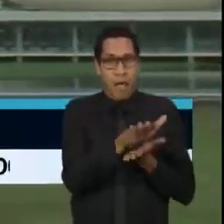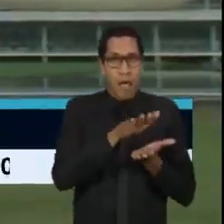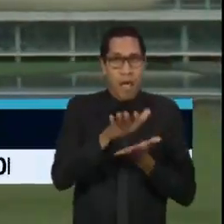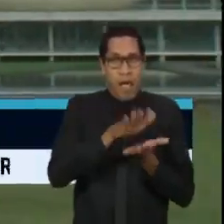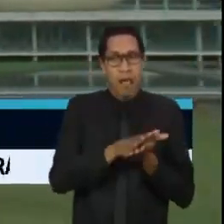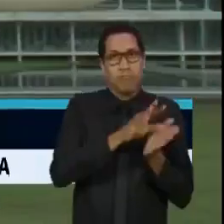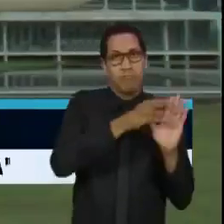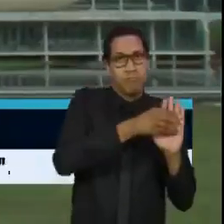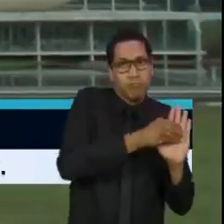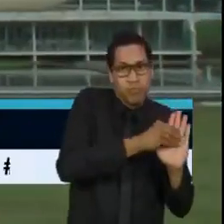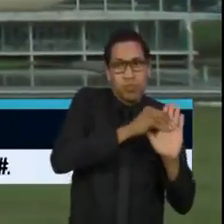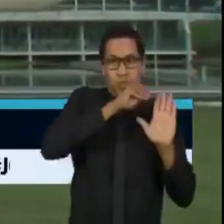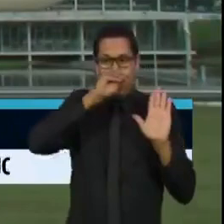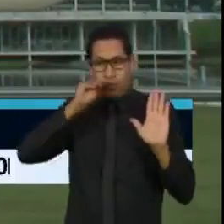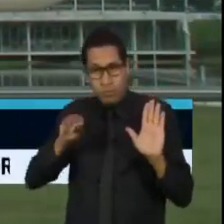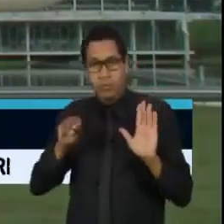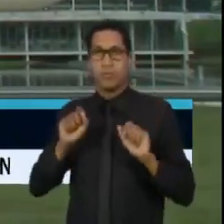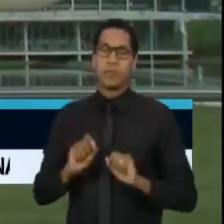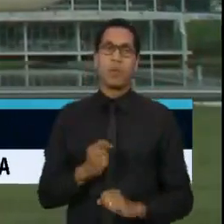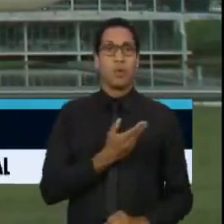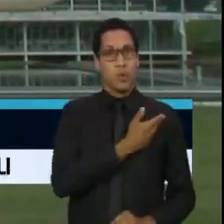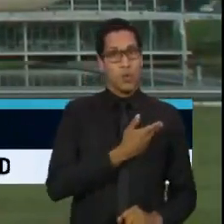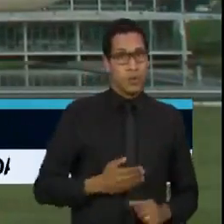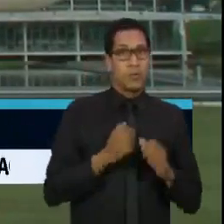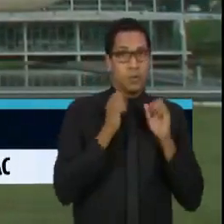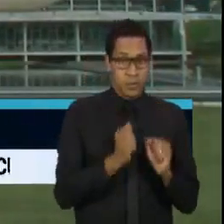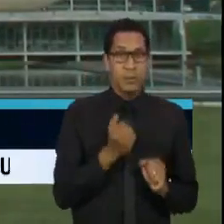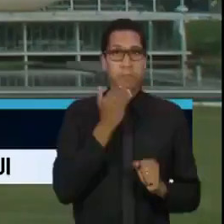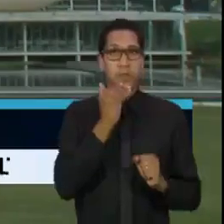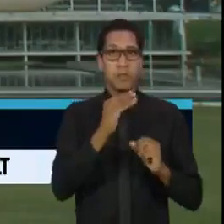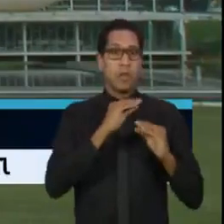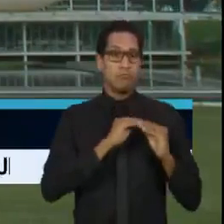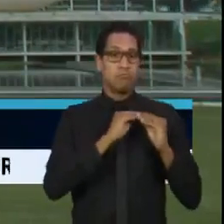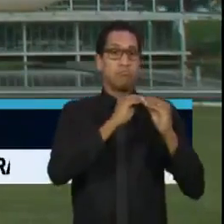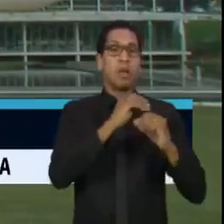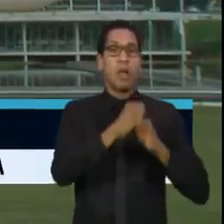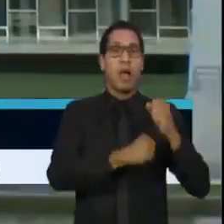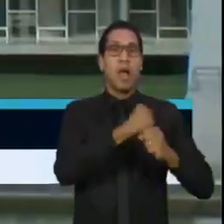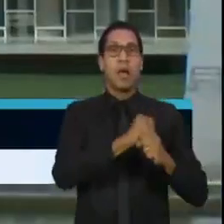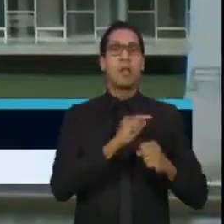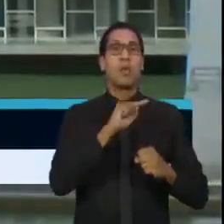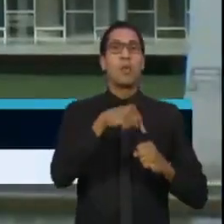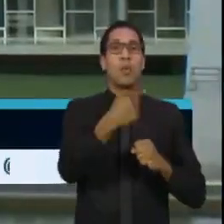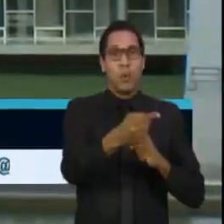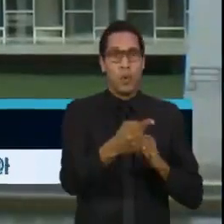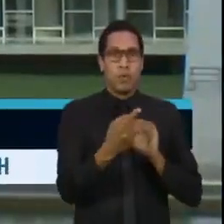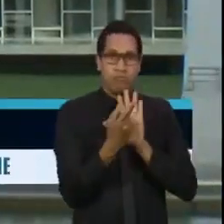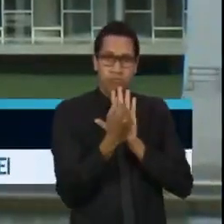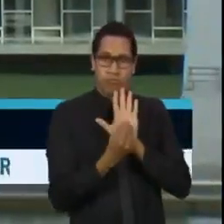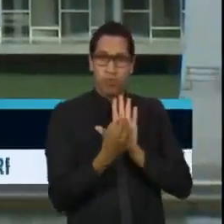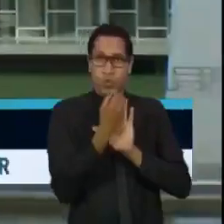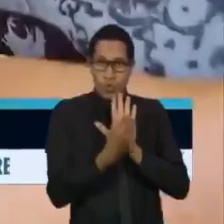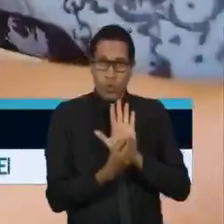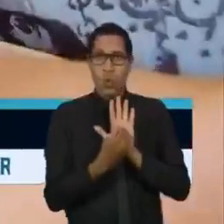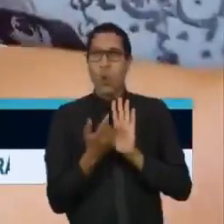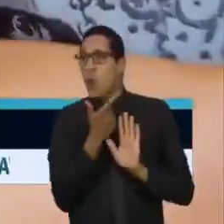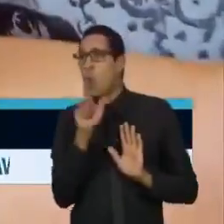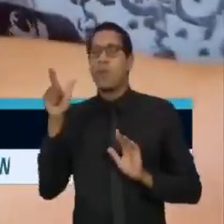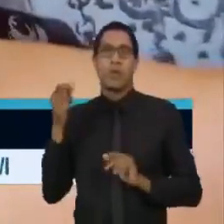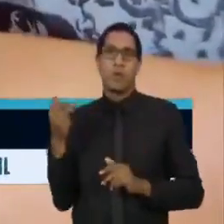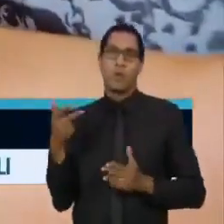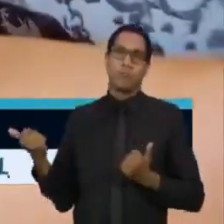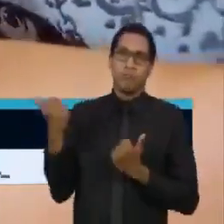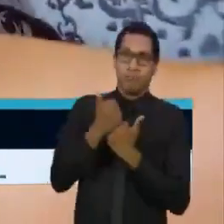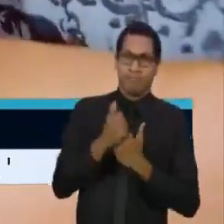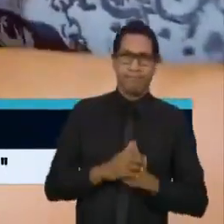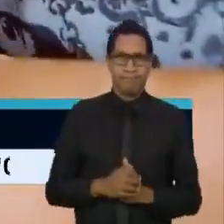prática, o governo poderia adiar parte da conta para os próximos anos, abrindo espaço no orçamento para novos gastos. A medida